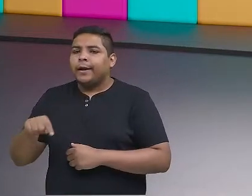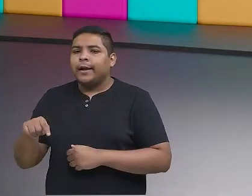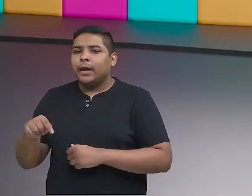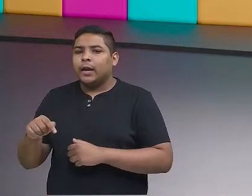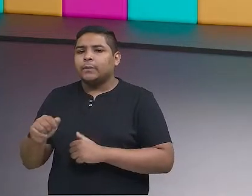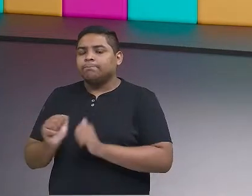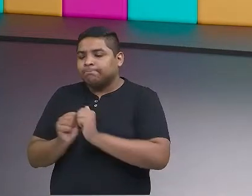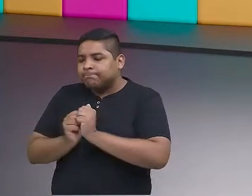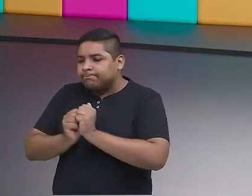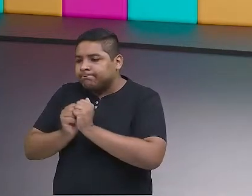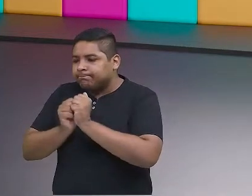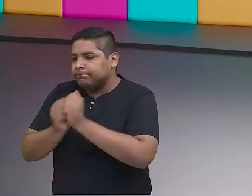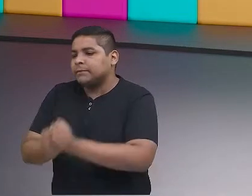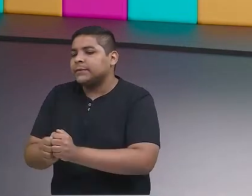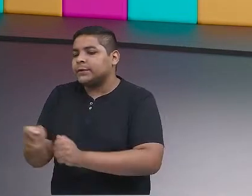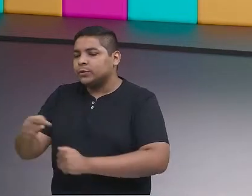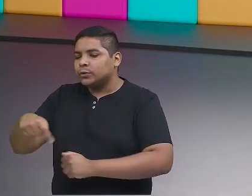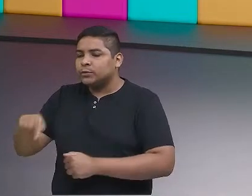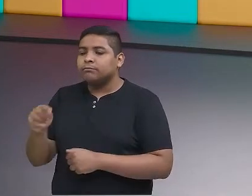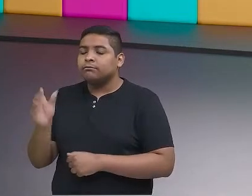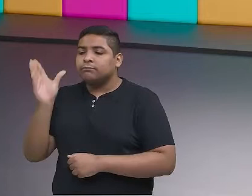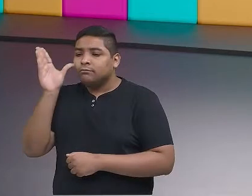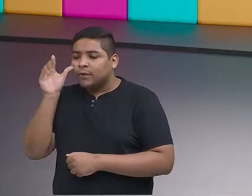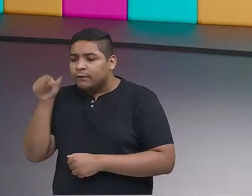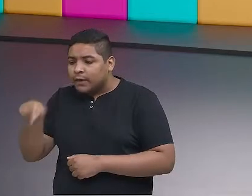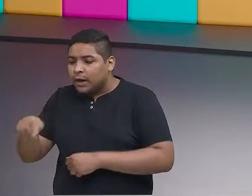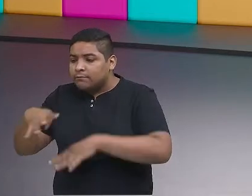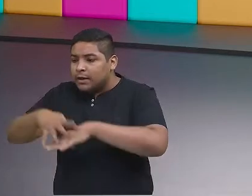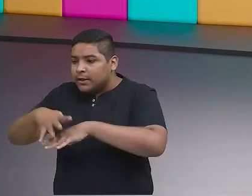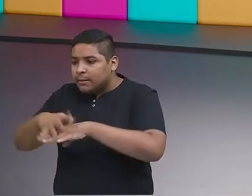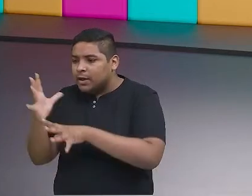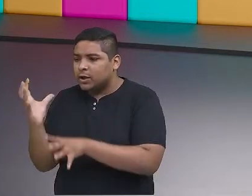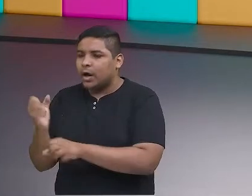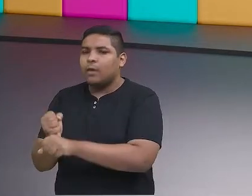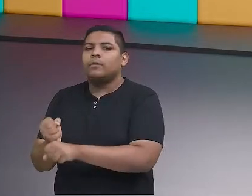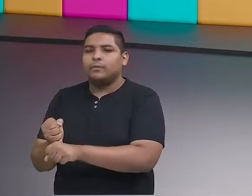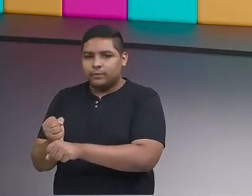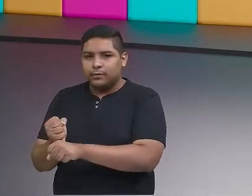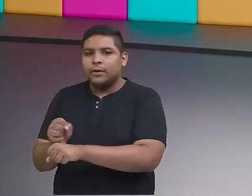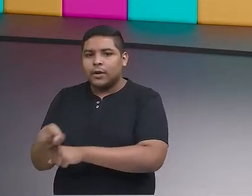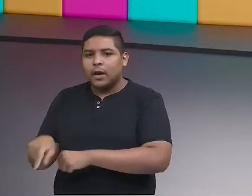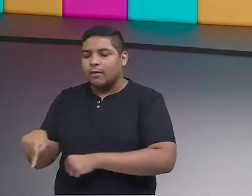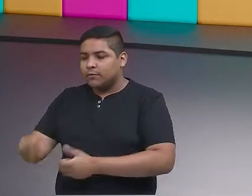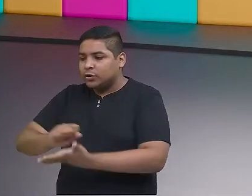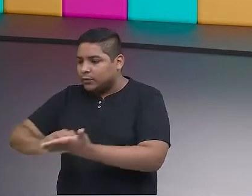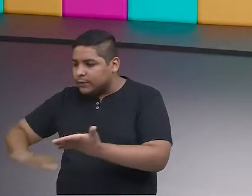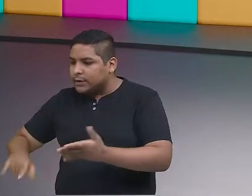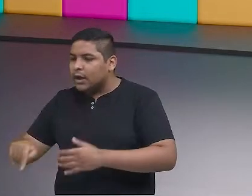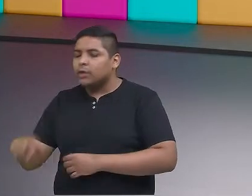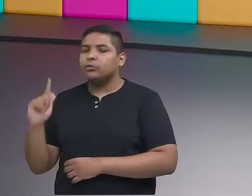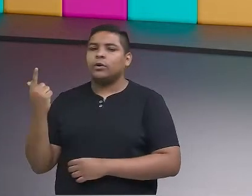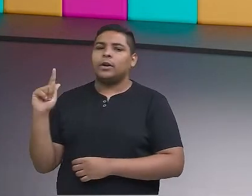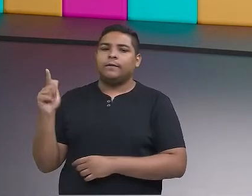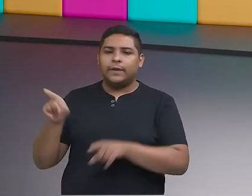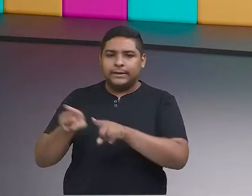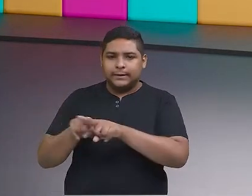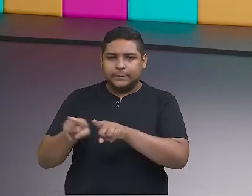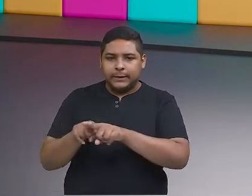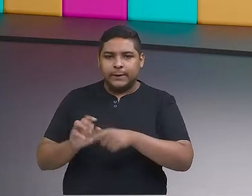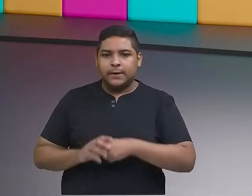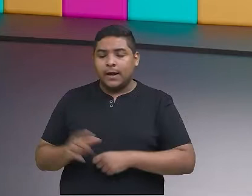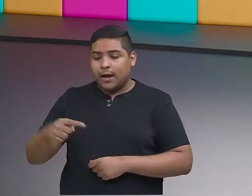você, verificar essa conta de matemática, essa lição de geografia? Então, são situações em